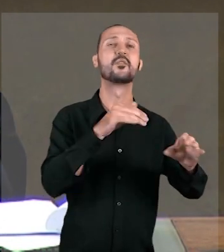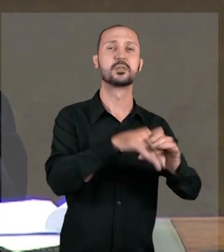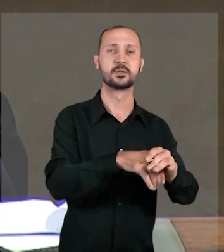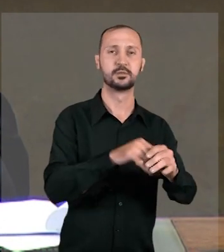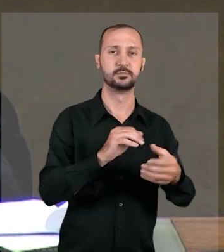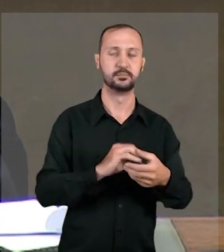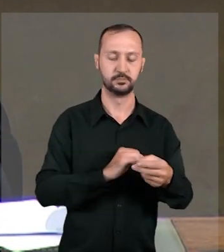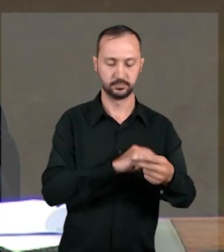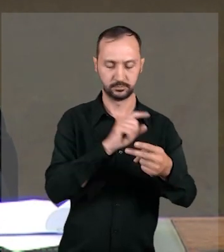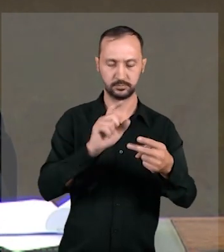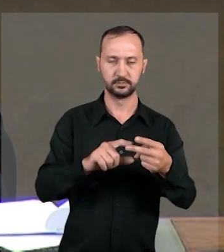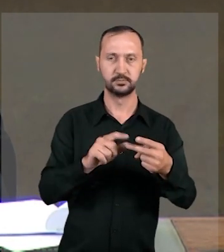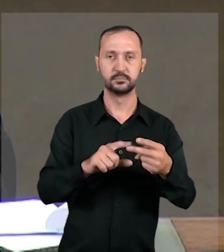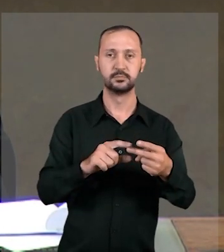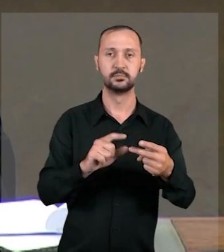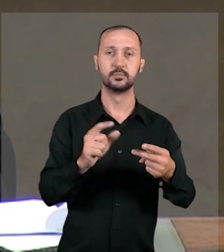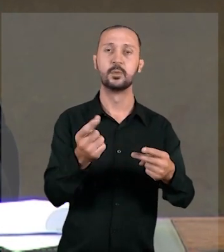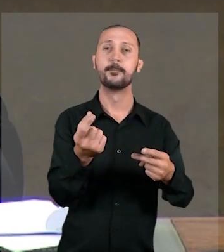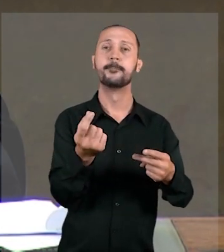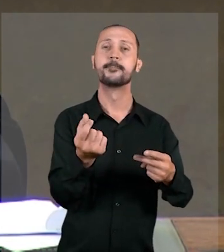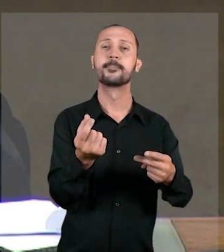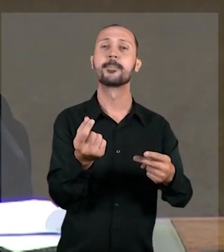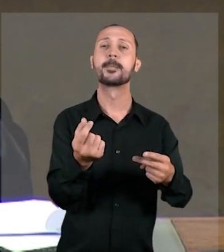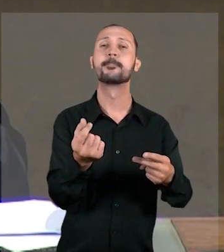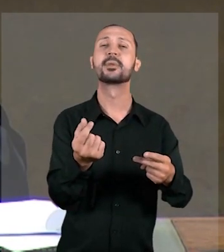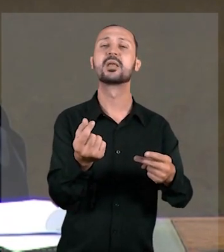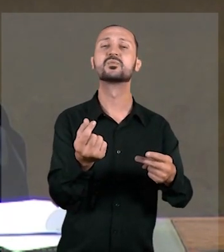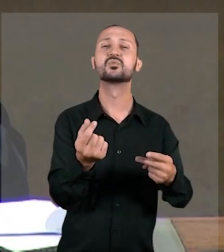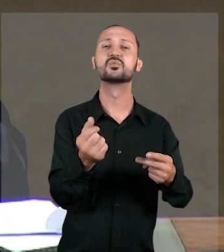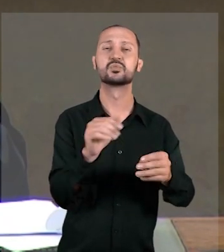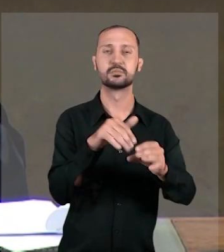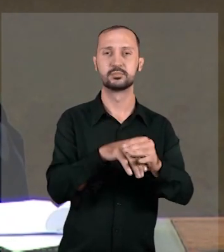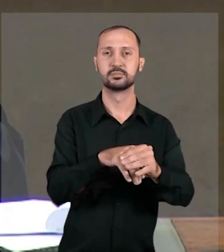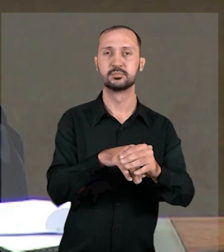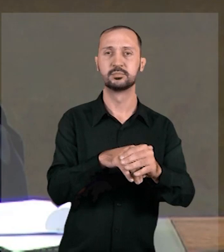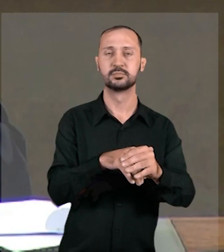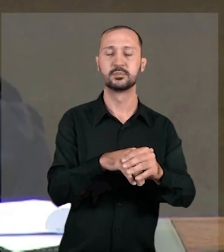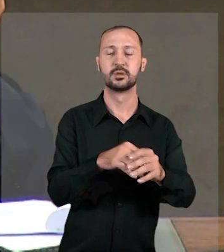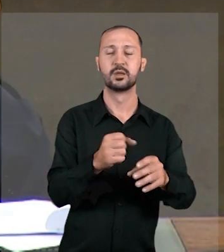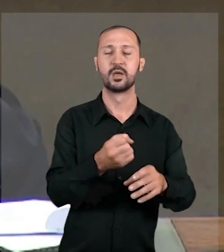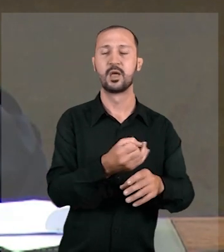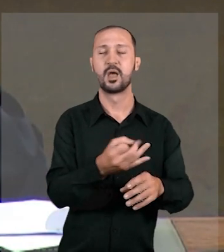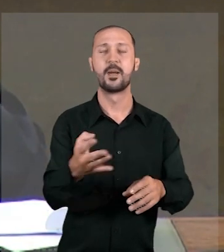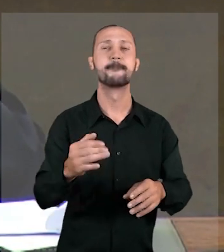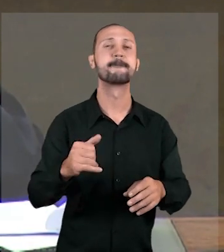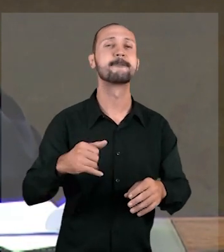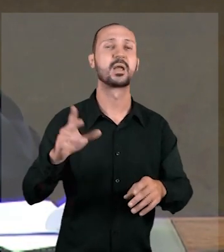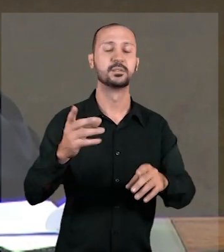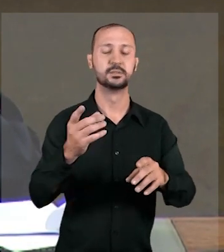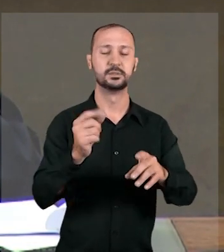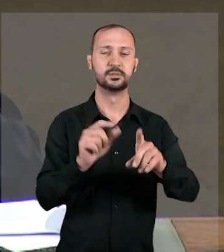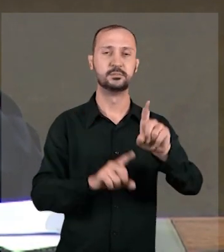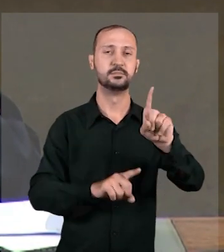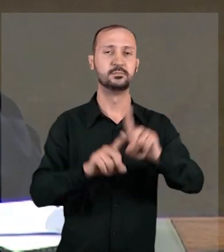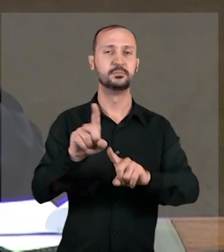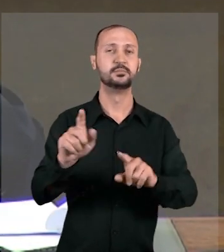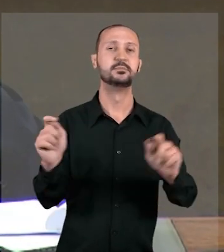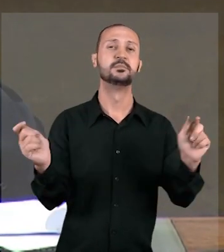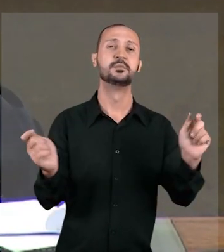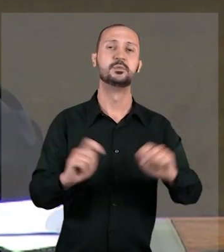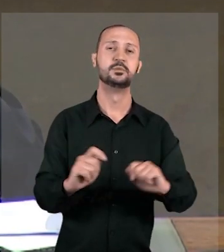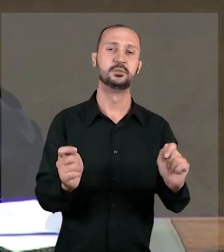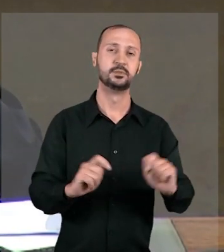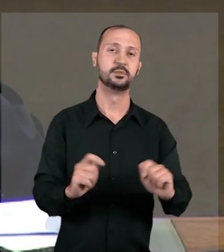o custo das campanhas eleitorais excede em quantidade expressiva o máximo que é